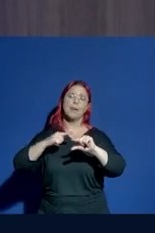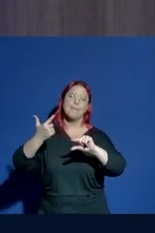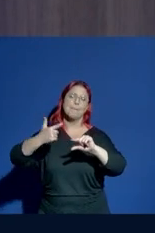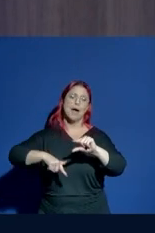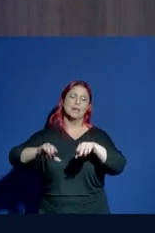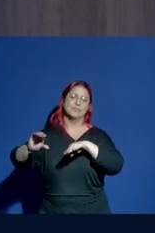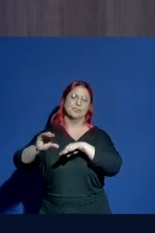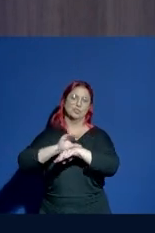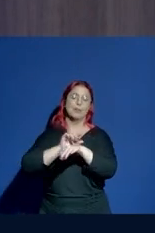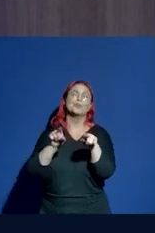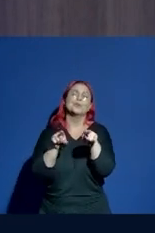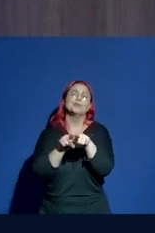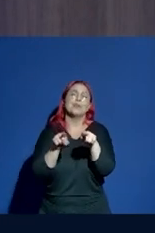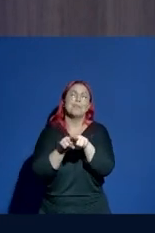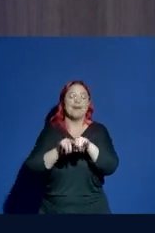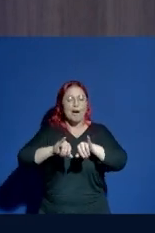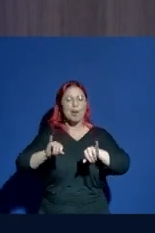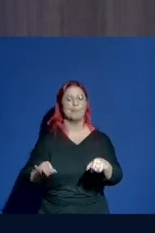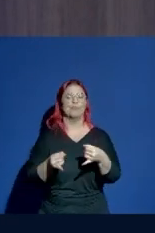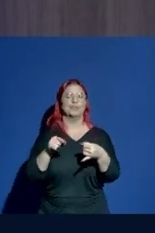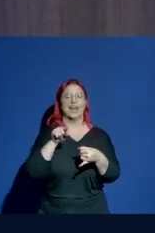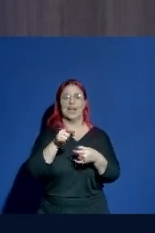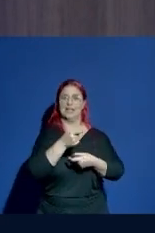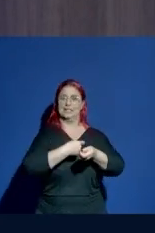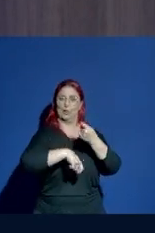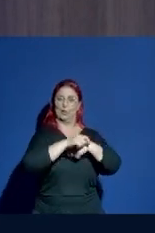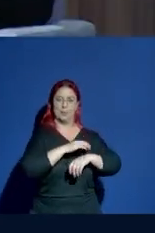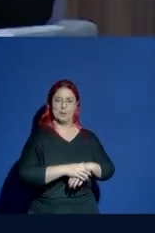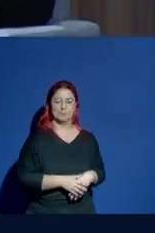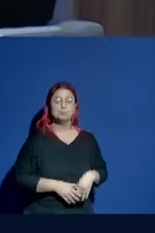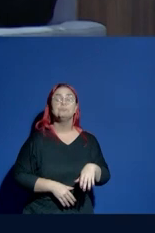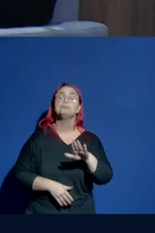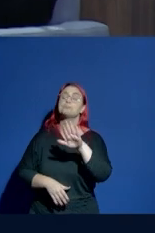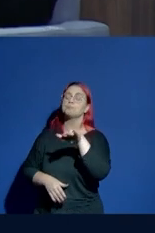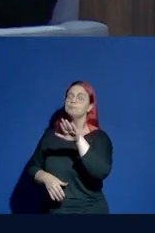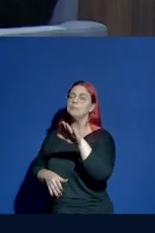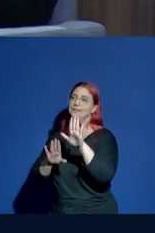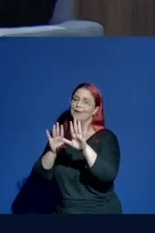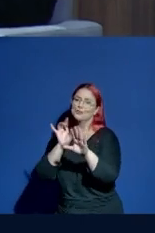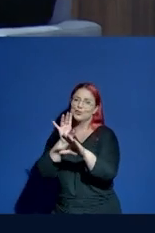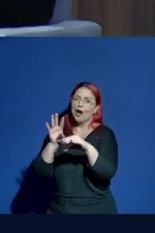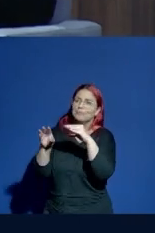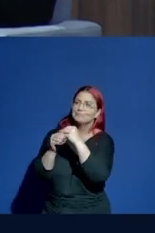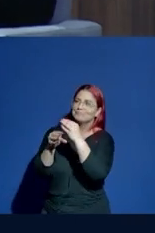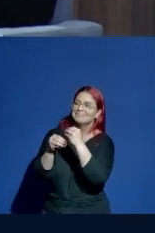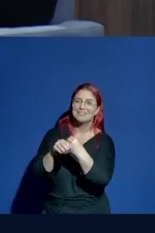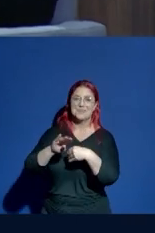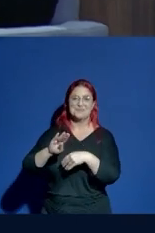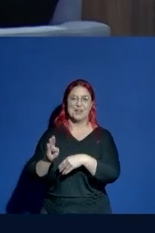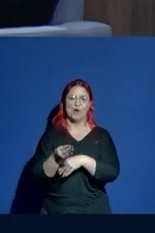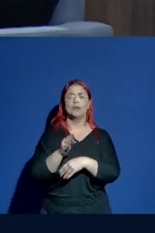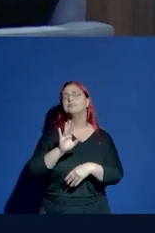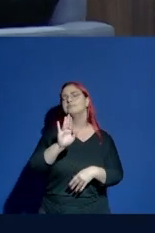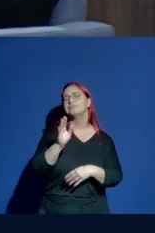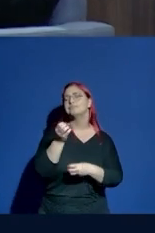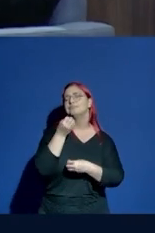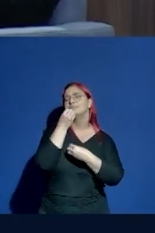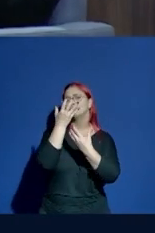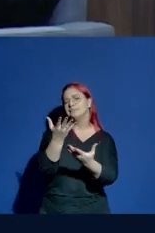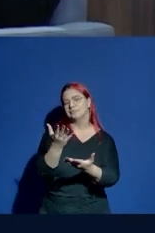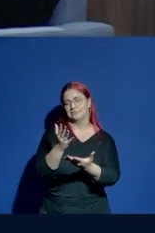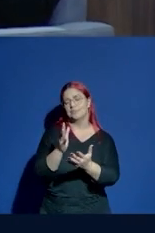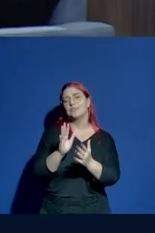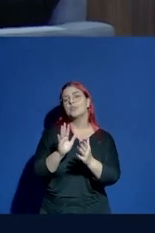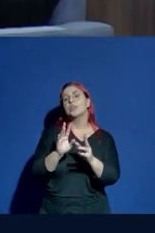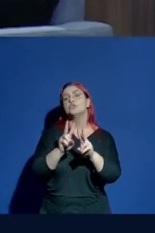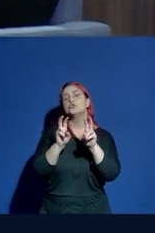e integrarmos nessa nova economia o ministro e só para somar mais bilhões né na sua conta eu queria meter só uma declaração breve